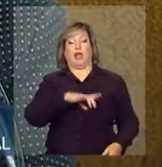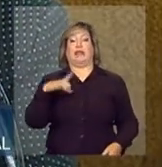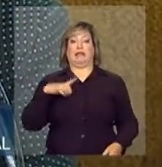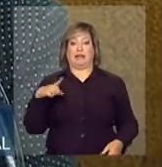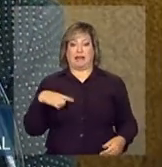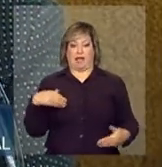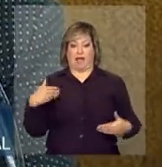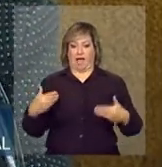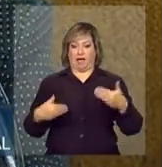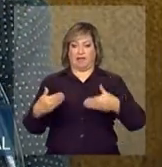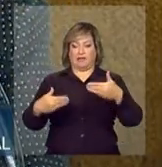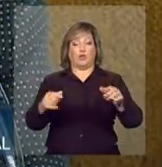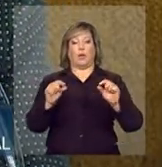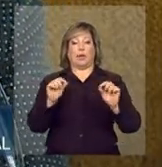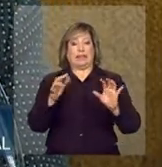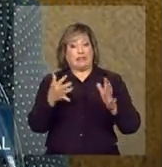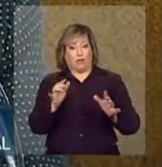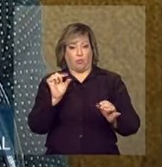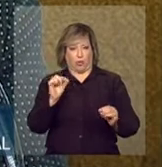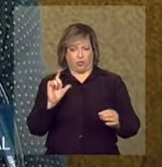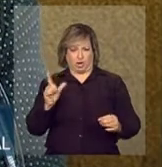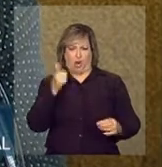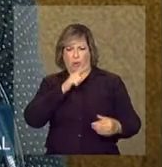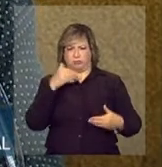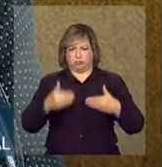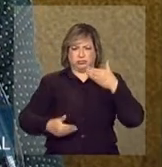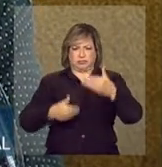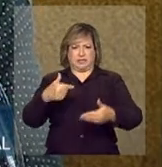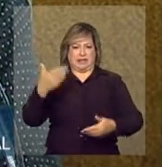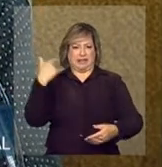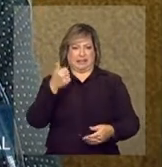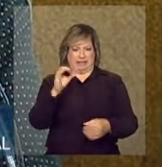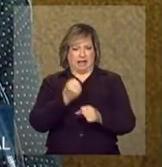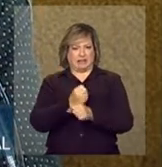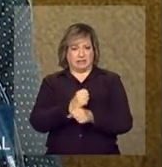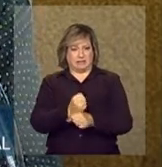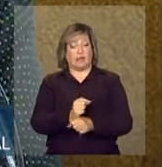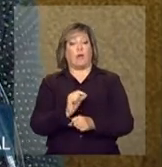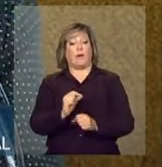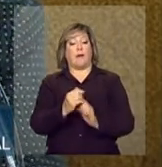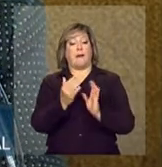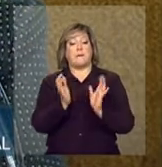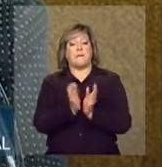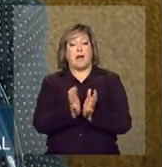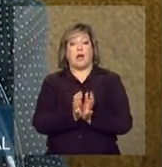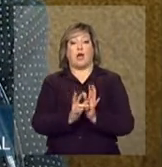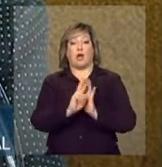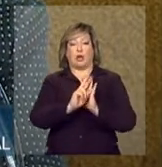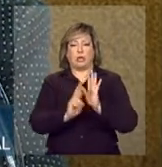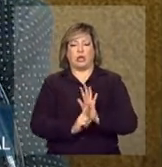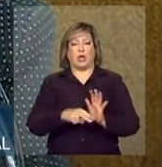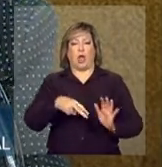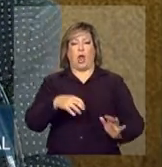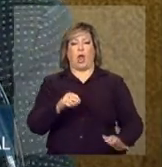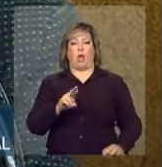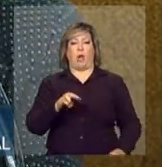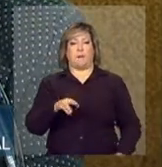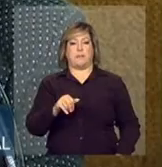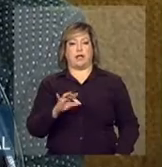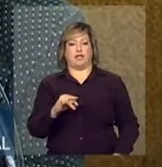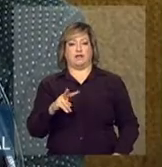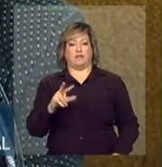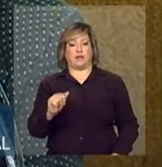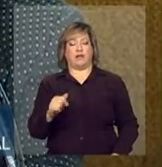avanço, talvez o que mais tem avançado ao longo desses 10 anos tenha sido a parte normativa. Eu não acho pouco isso, eu acho